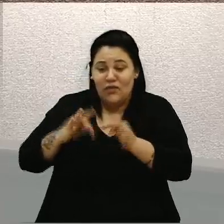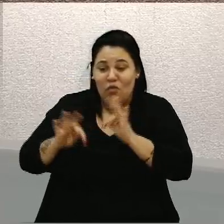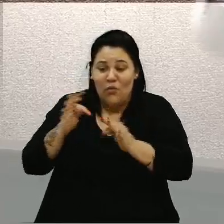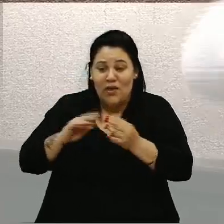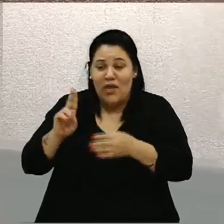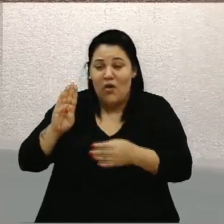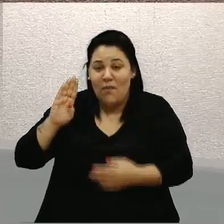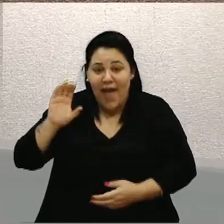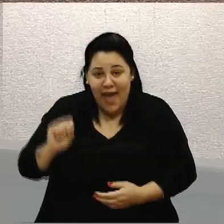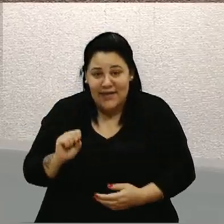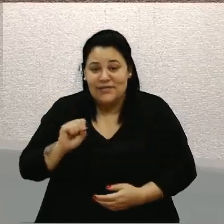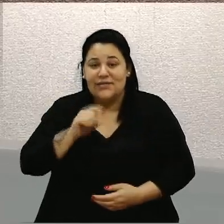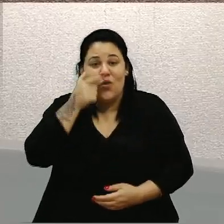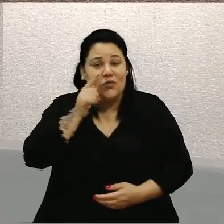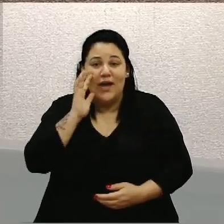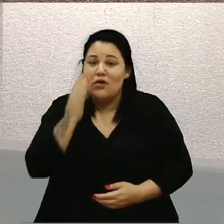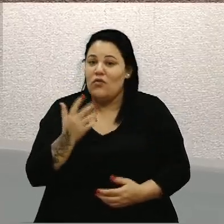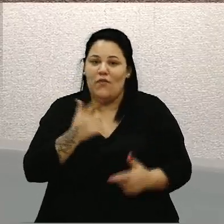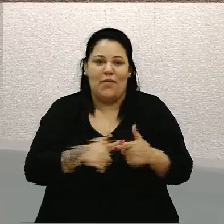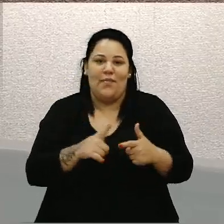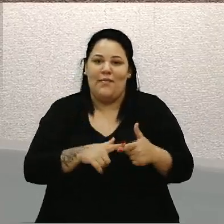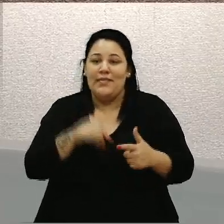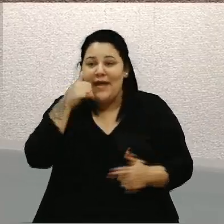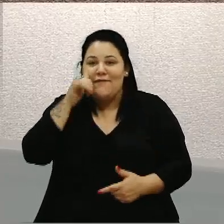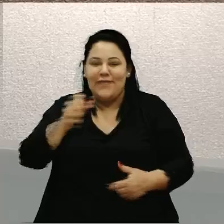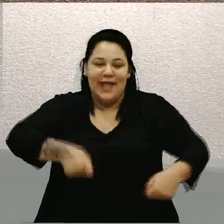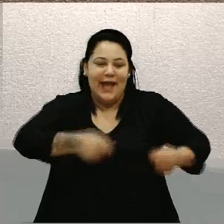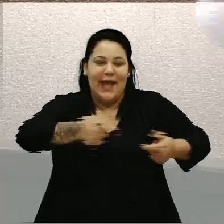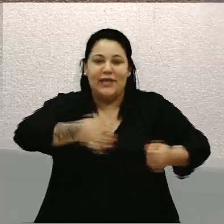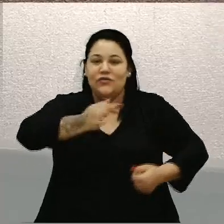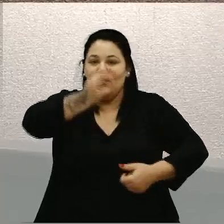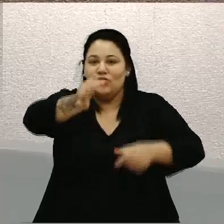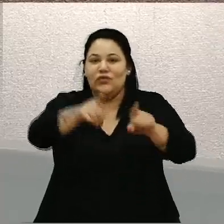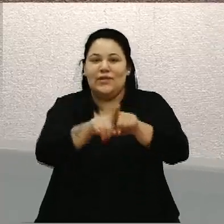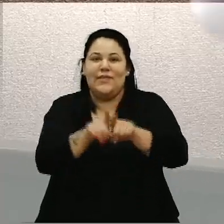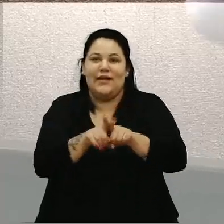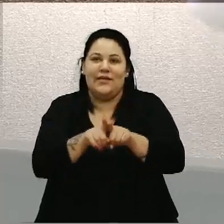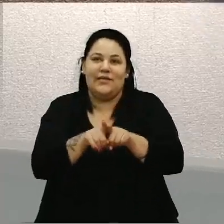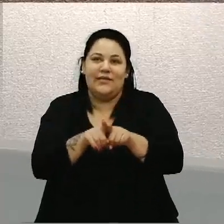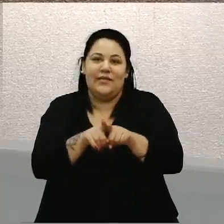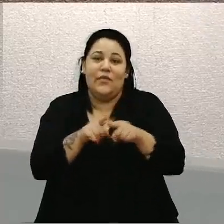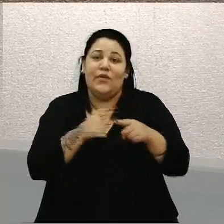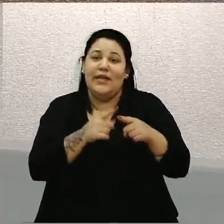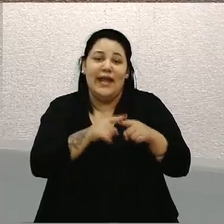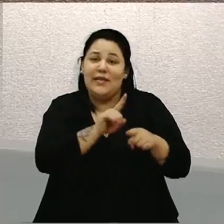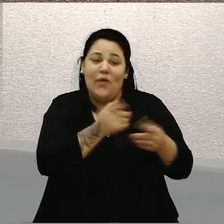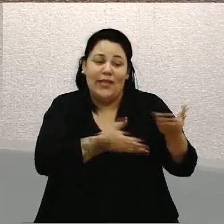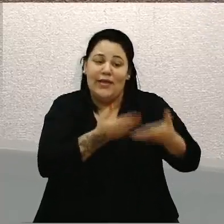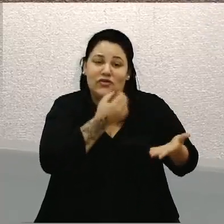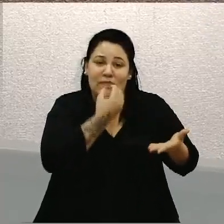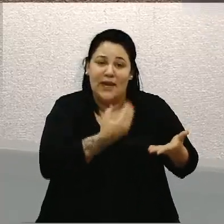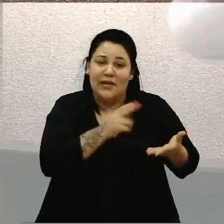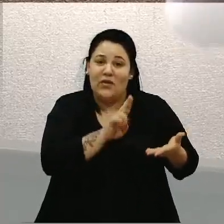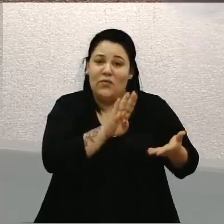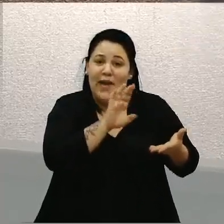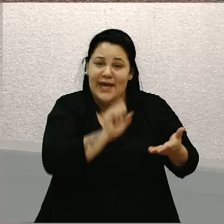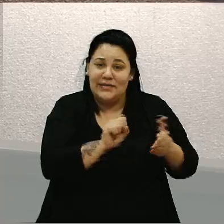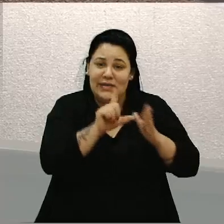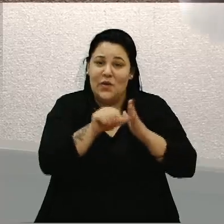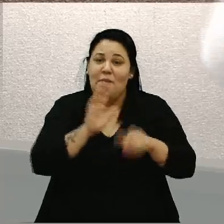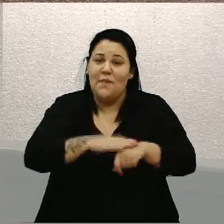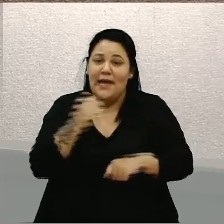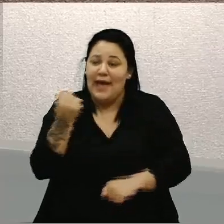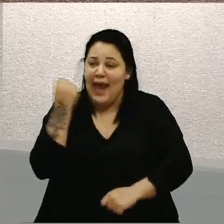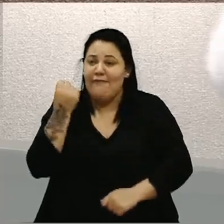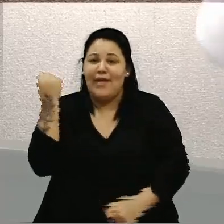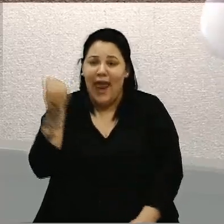poder resolver o problema dele. Mas a gente está não tratando a UBS e está subindo. O paciente está subindo, se agravando o problema dele, e aí custa